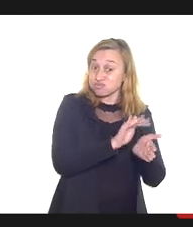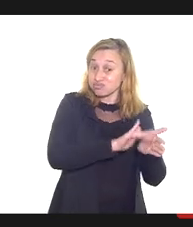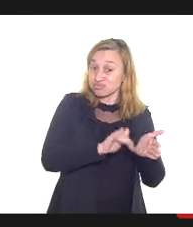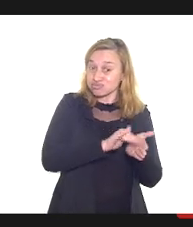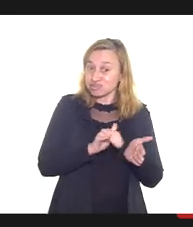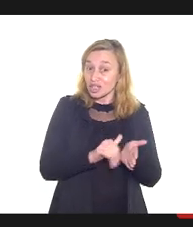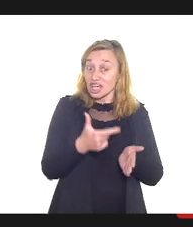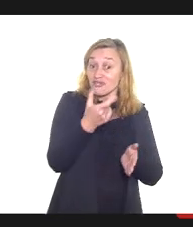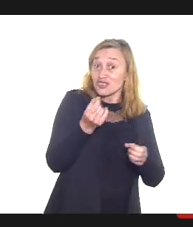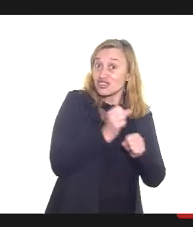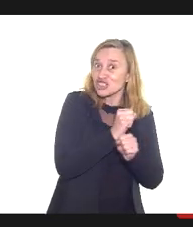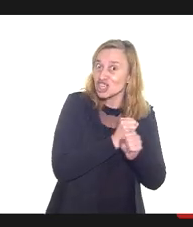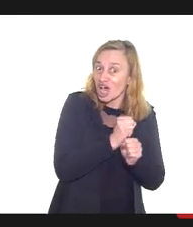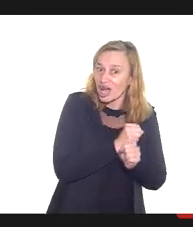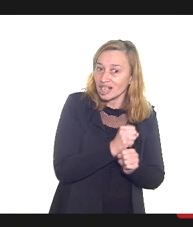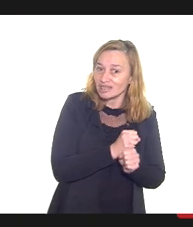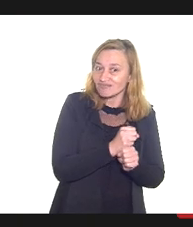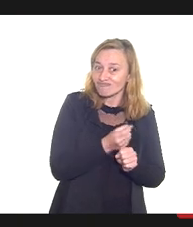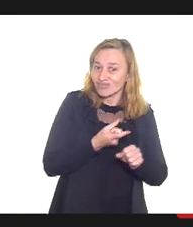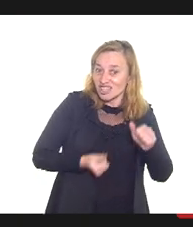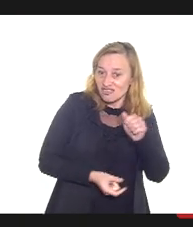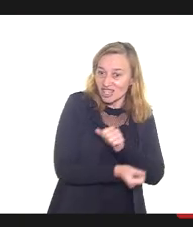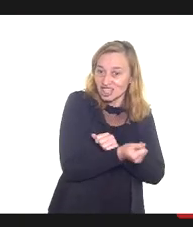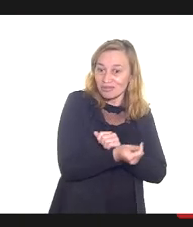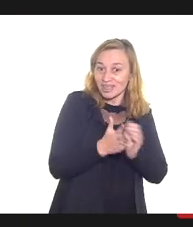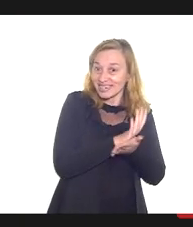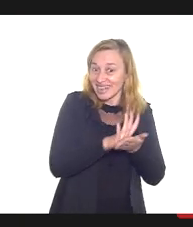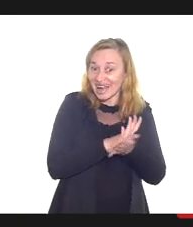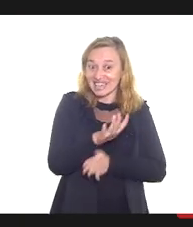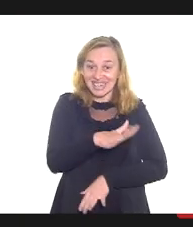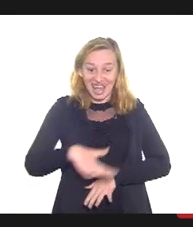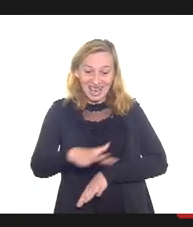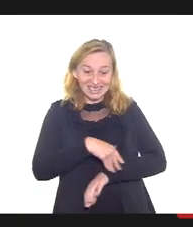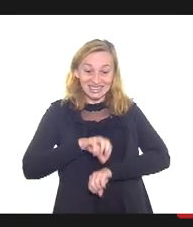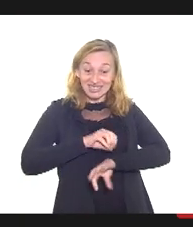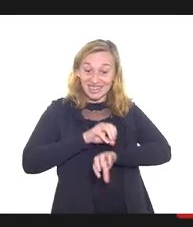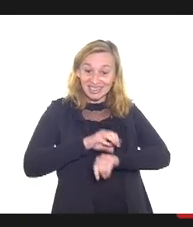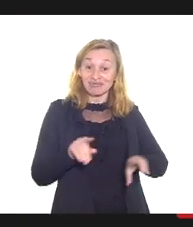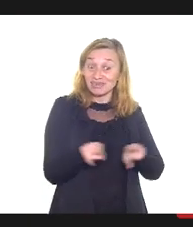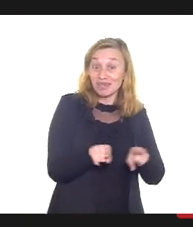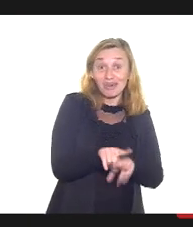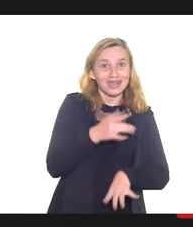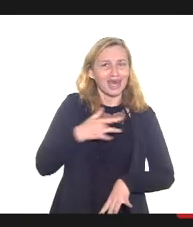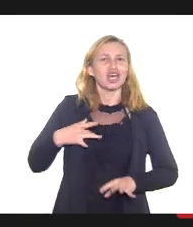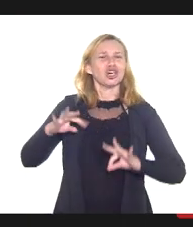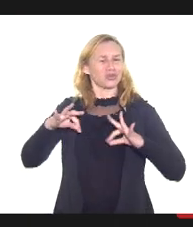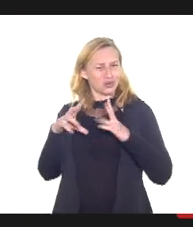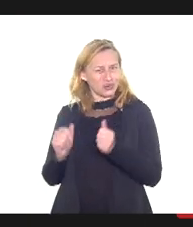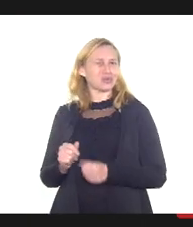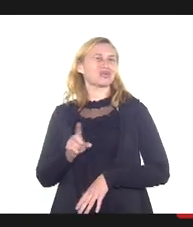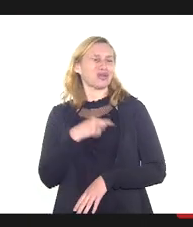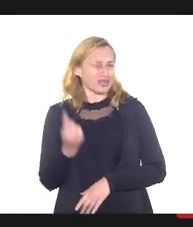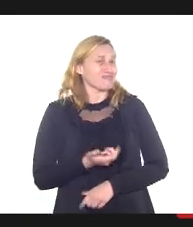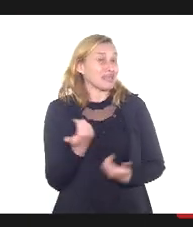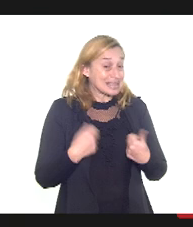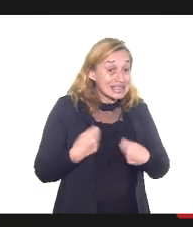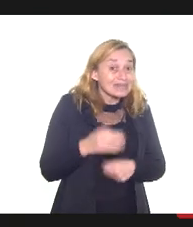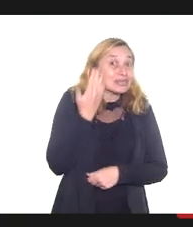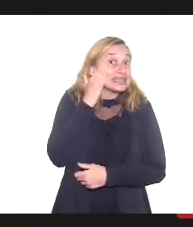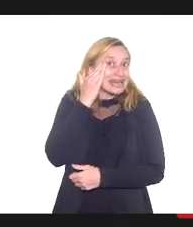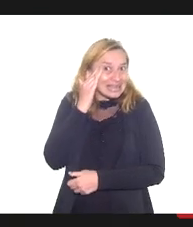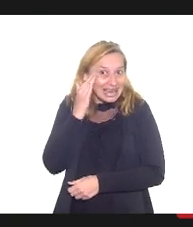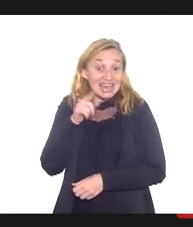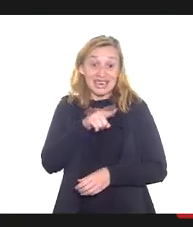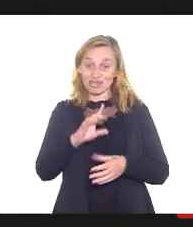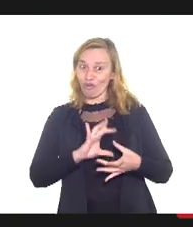20 anos sem investimento na educação e na saúde. Então, tudo isso a gente precisa entender